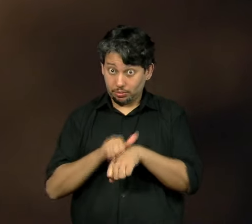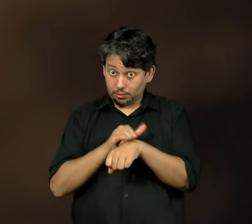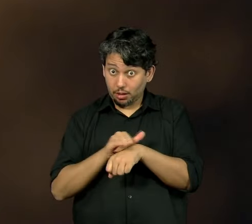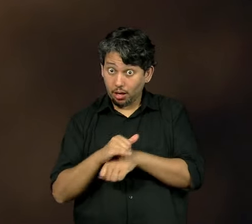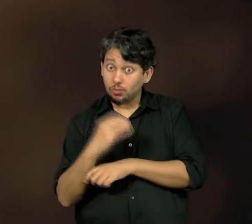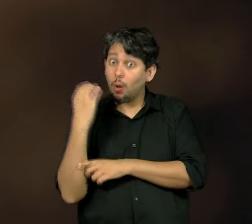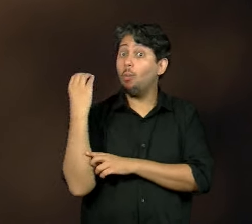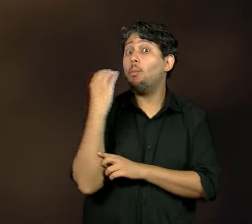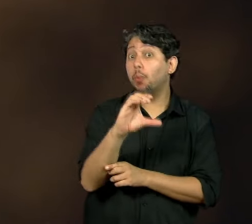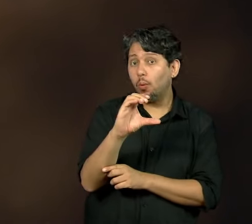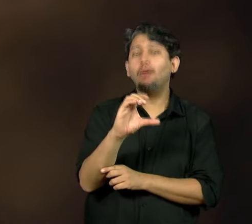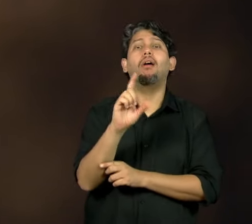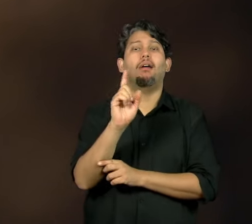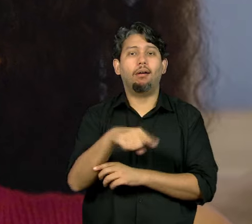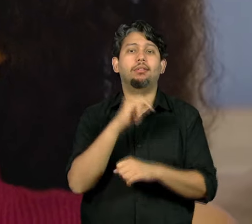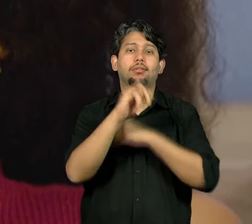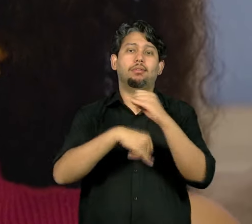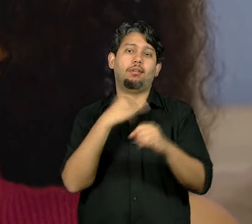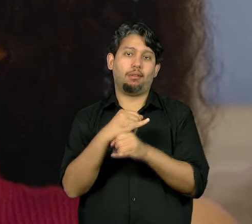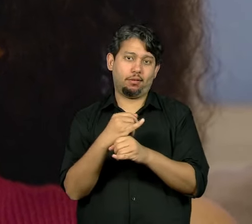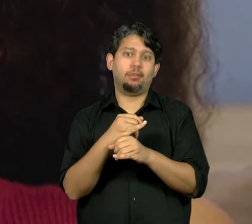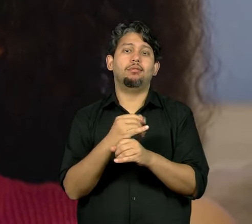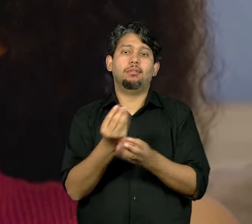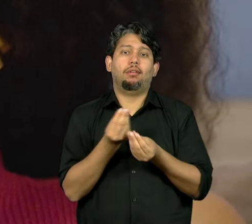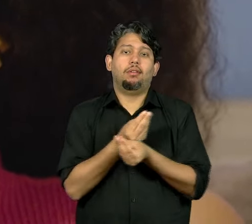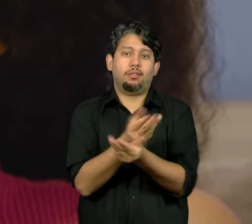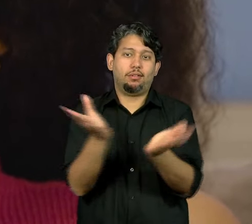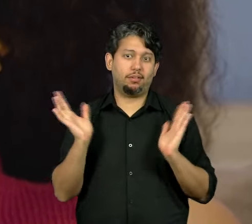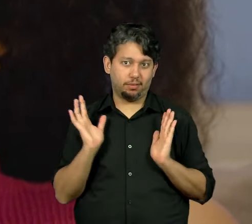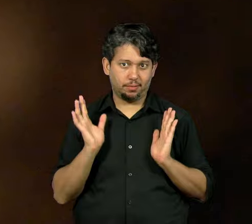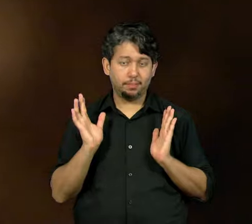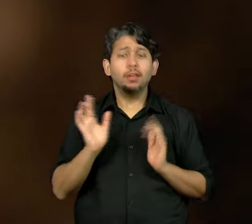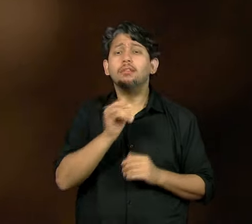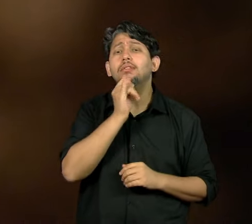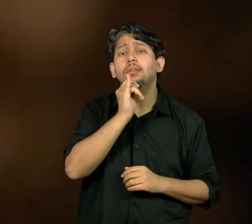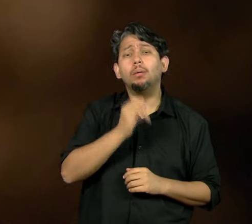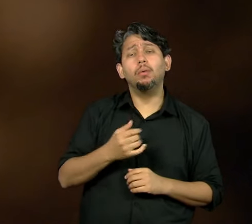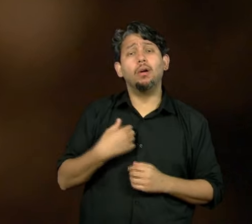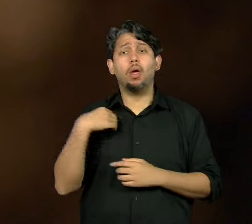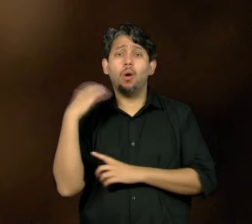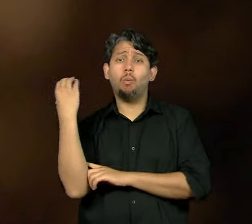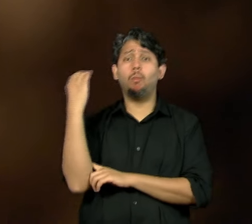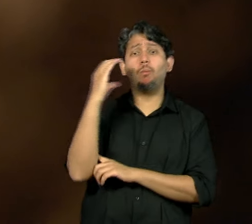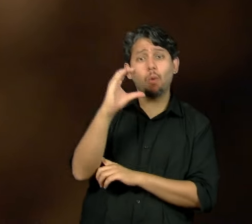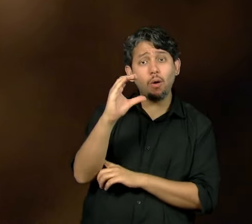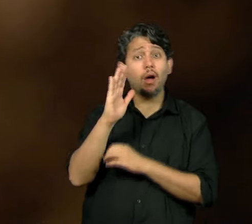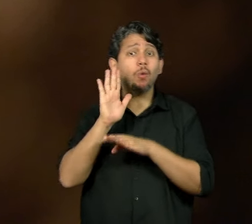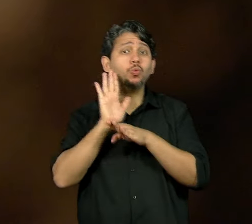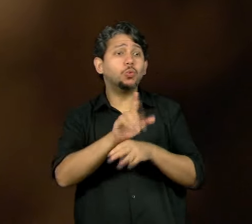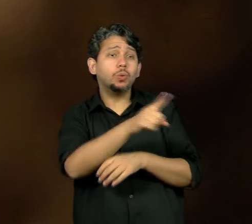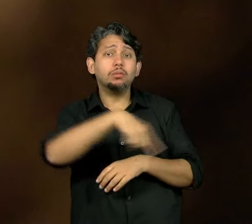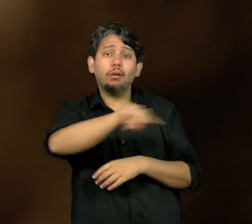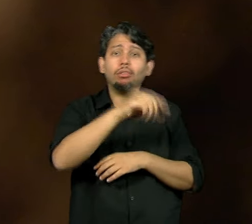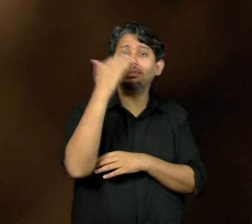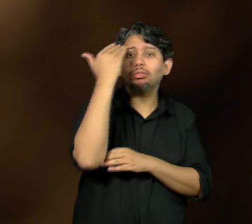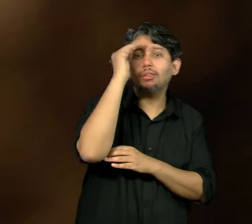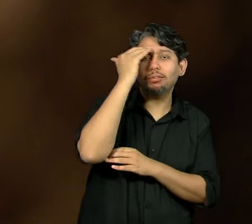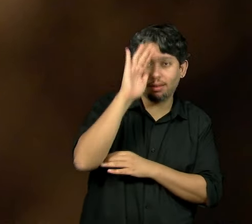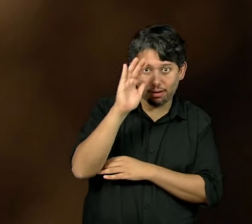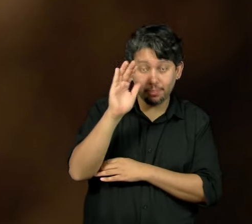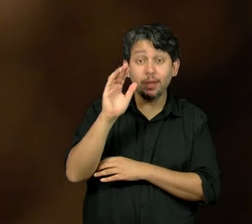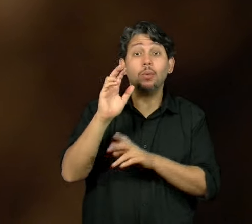na construção de conteúdo mesmo. Então, como as pessoas podem compreender como letramento, e aí aqui